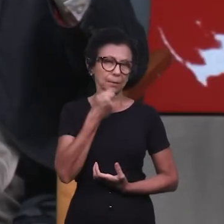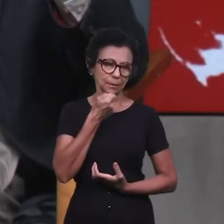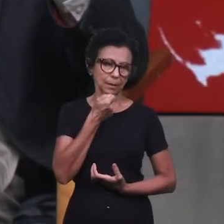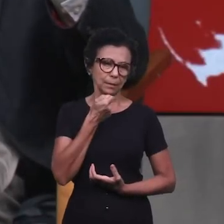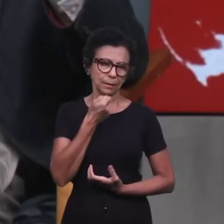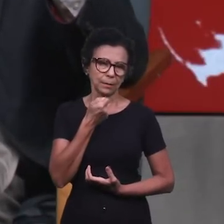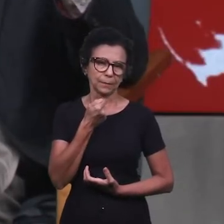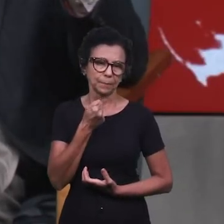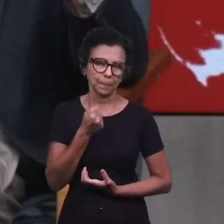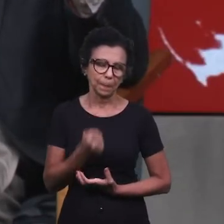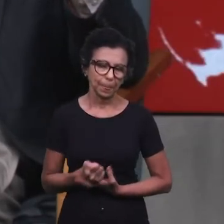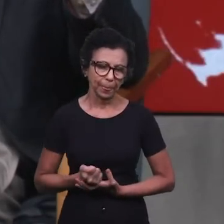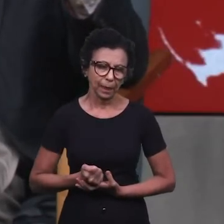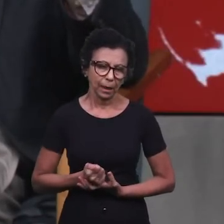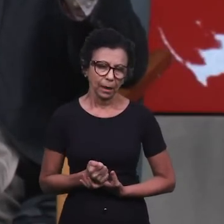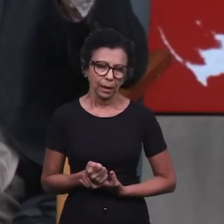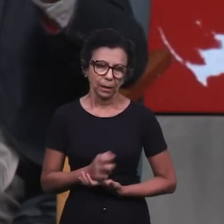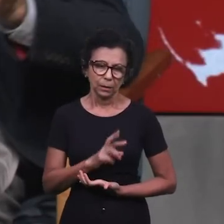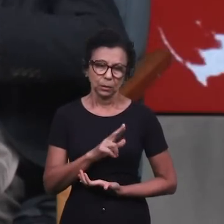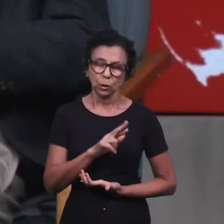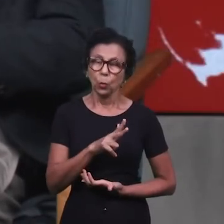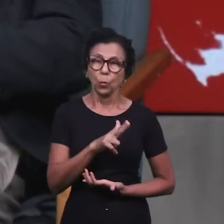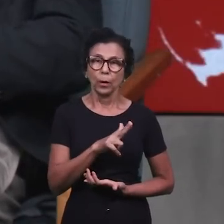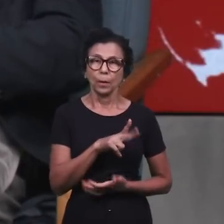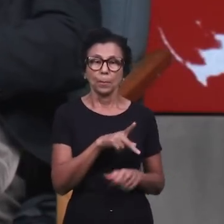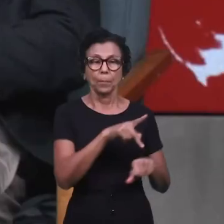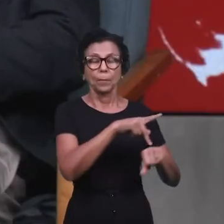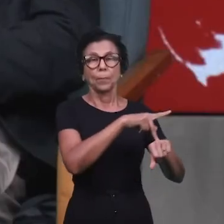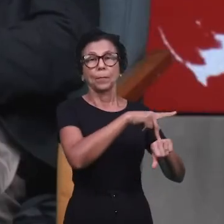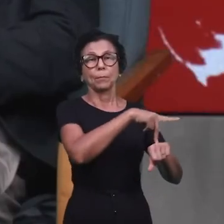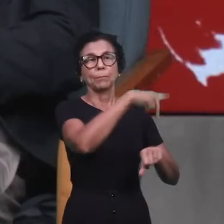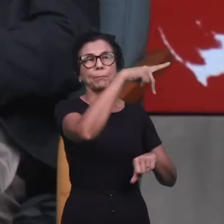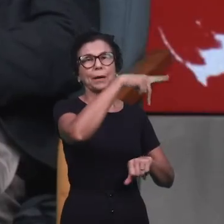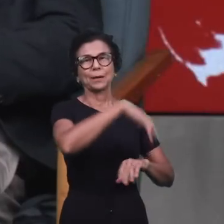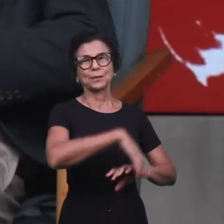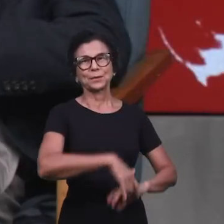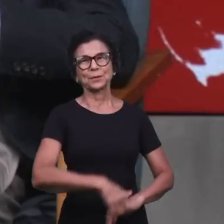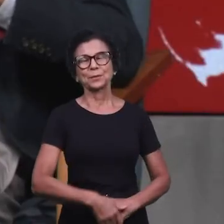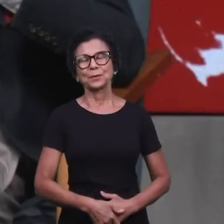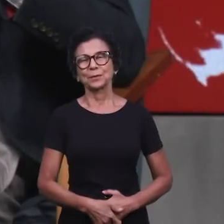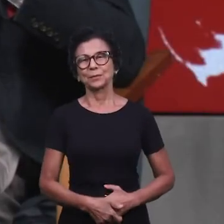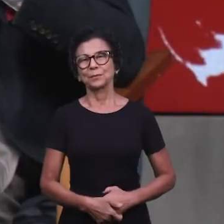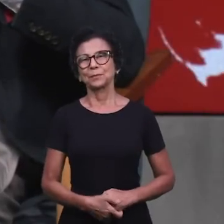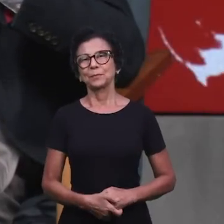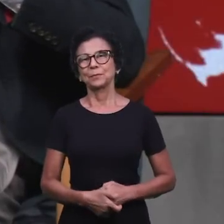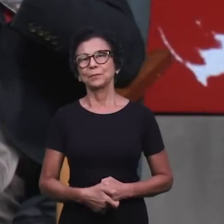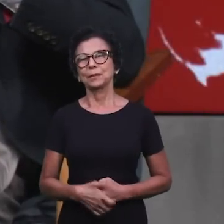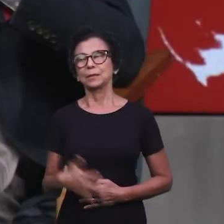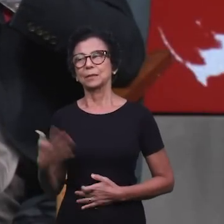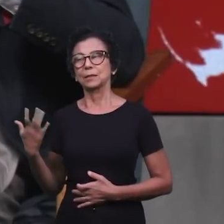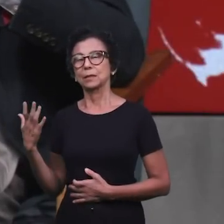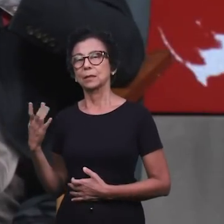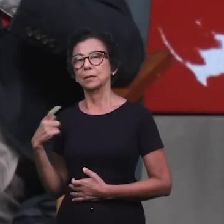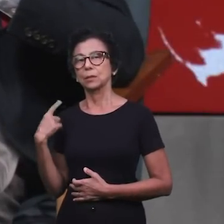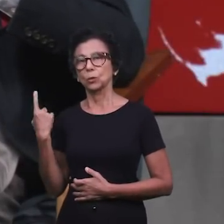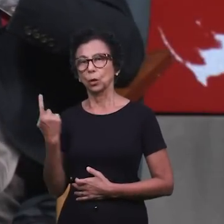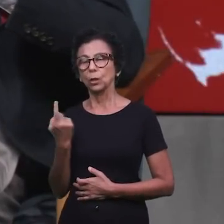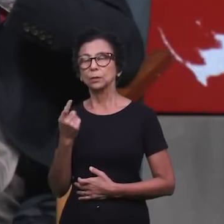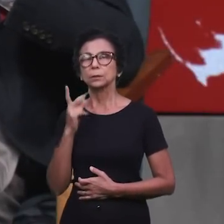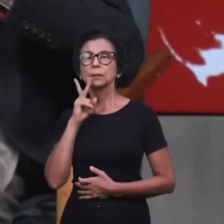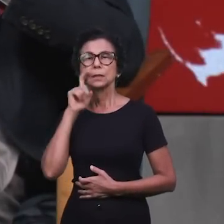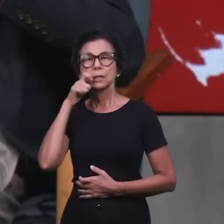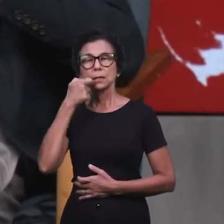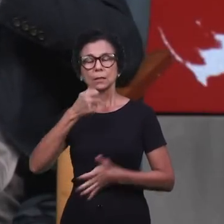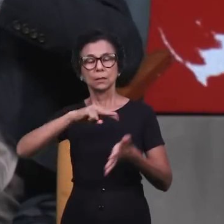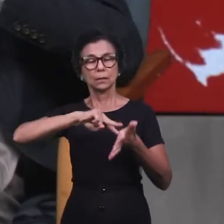Páscoa. Ela tem uma origem na Páscoa, mas a ceia para nós, ela tem uma ênfase especial